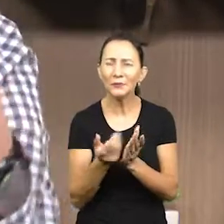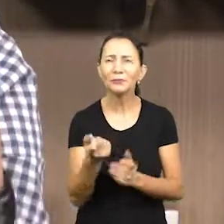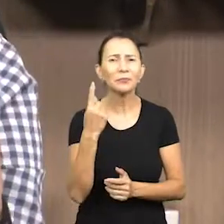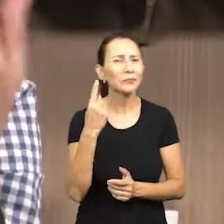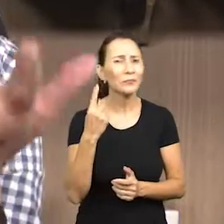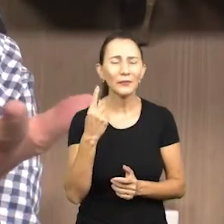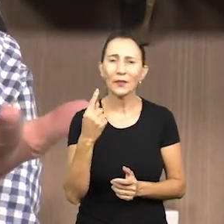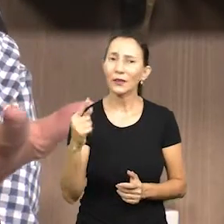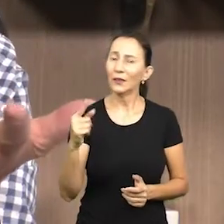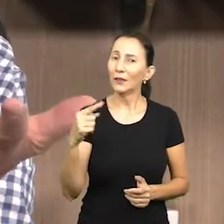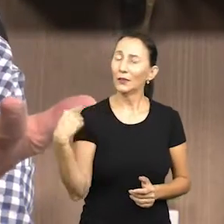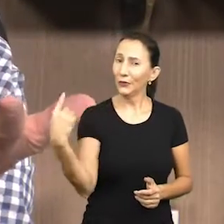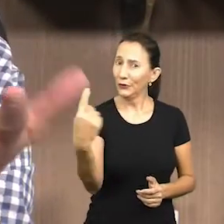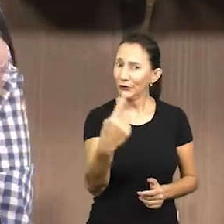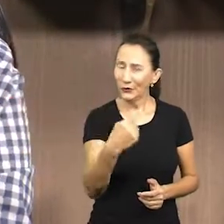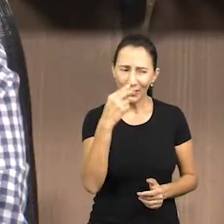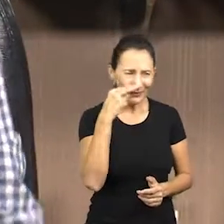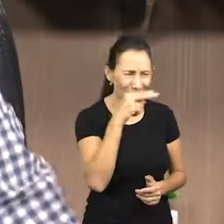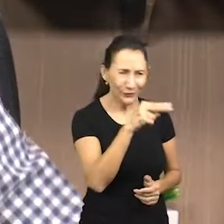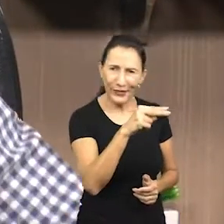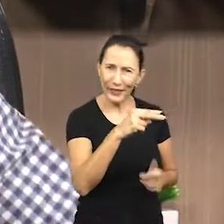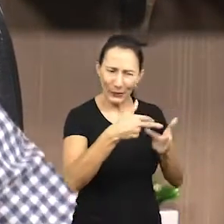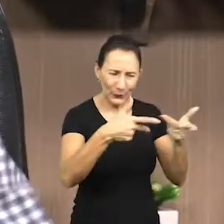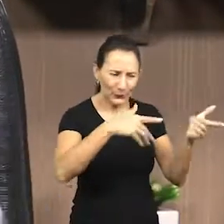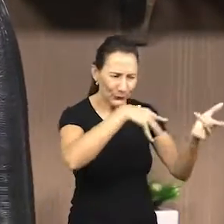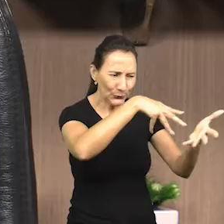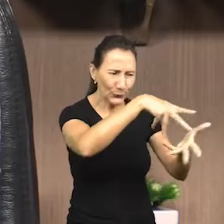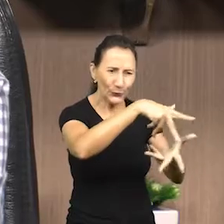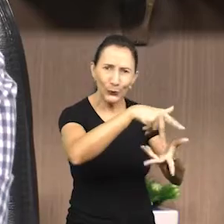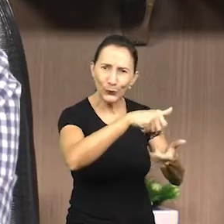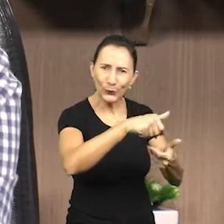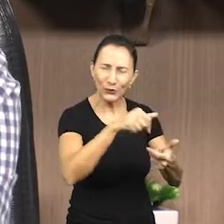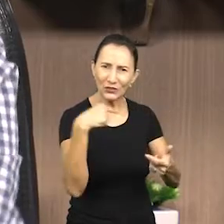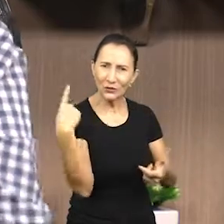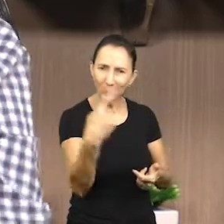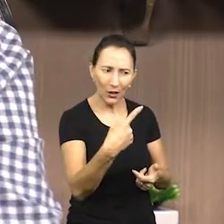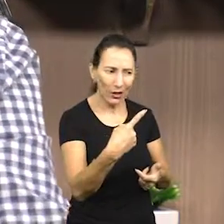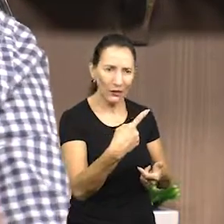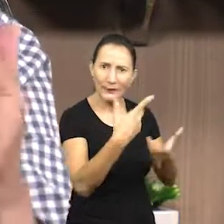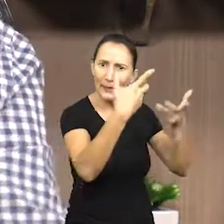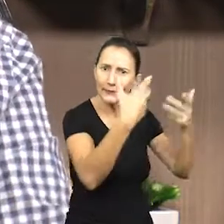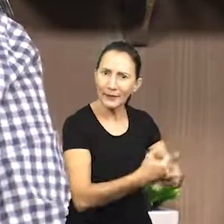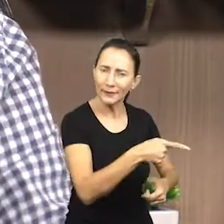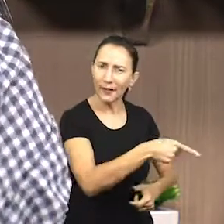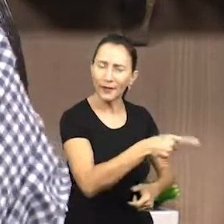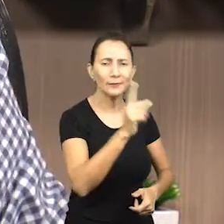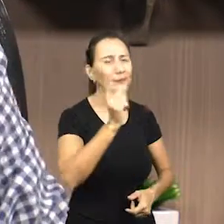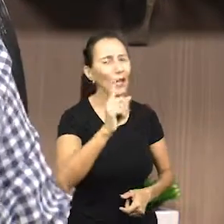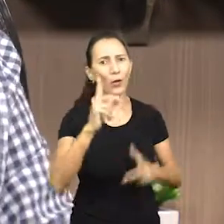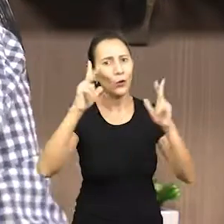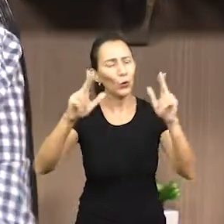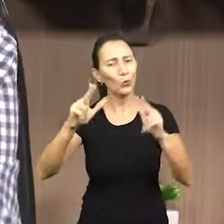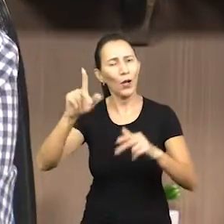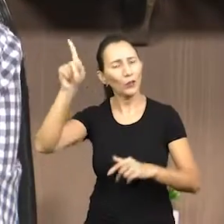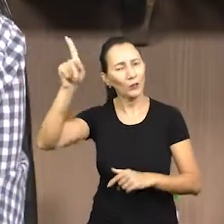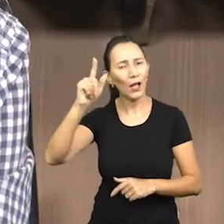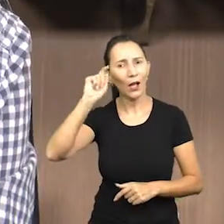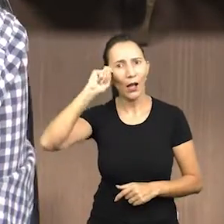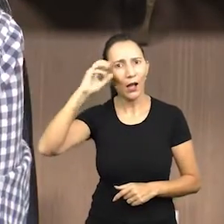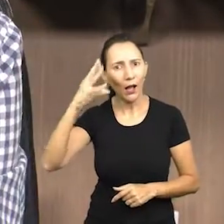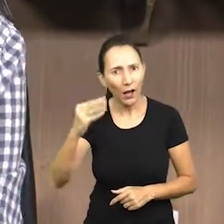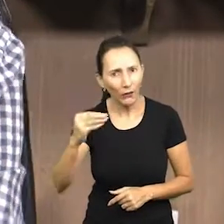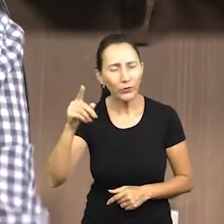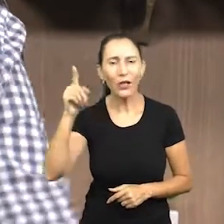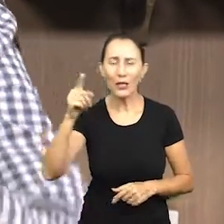vos conformeis com este século. Foi o que aconteceu com Mandela. Ele guerreou, saiu e se tornou presidente